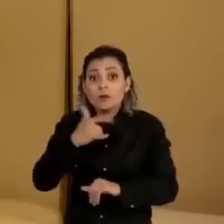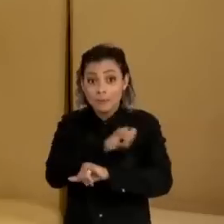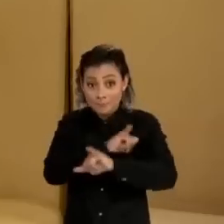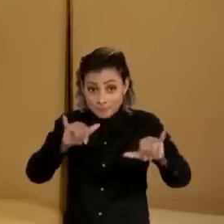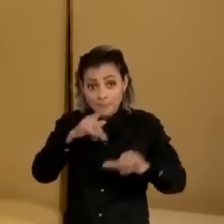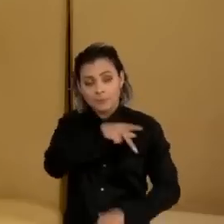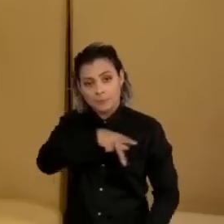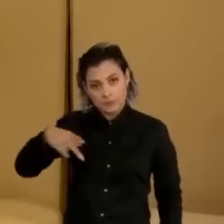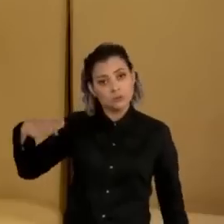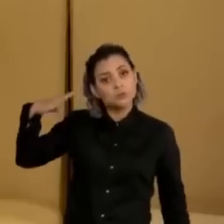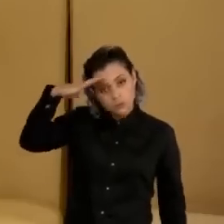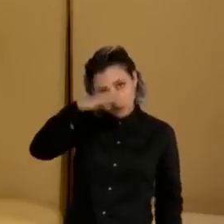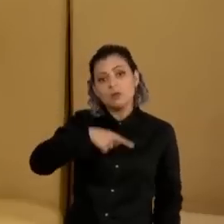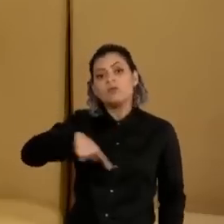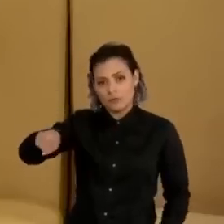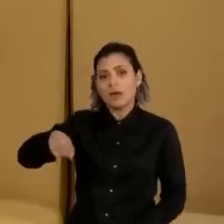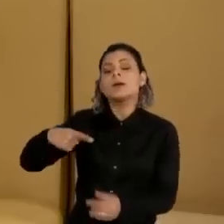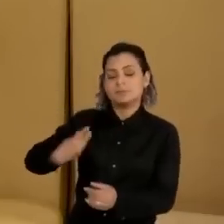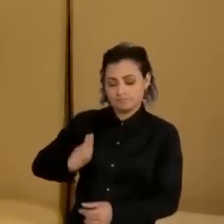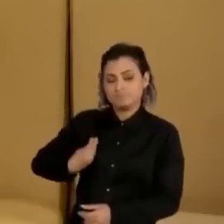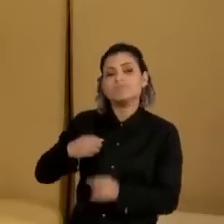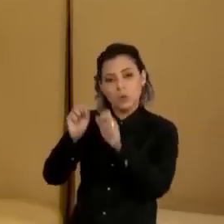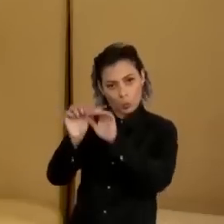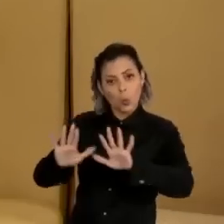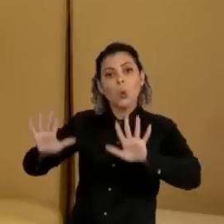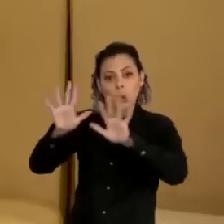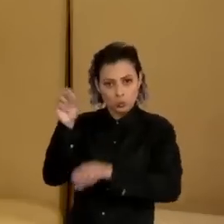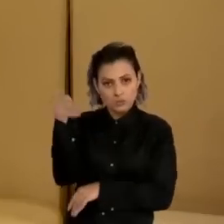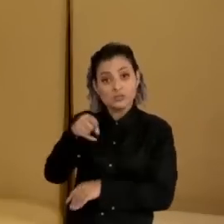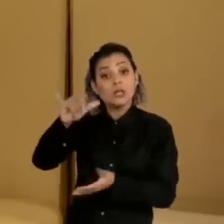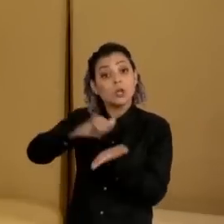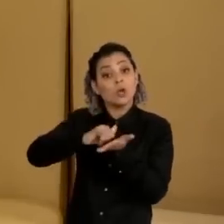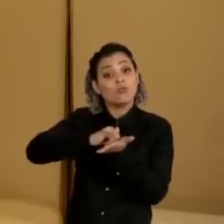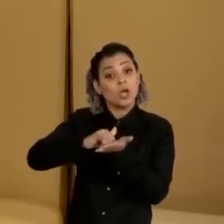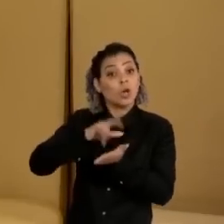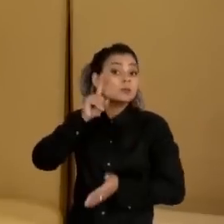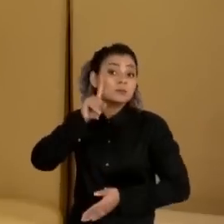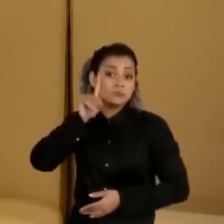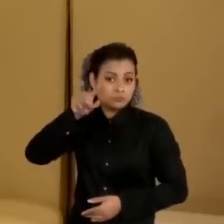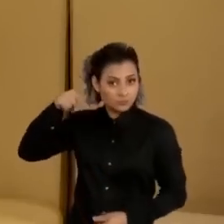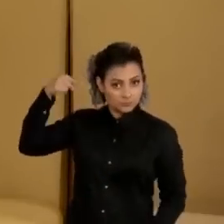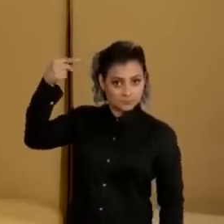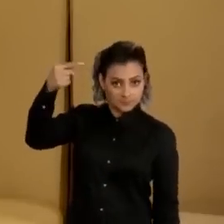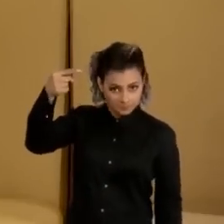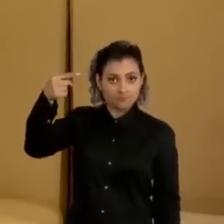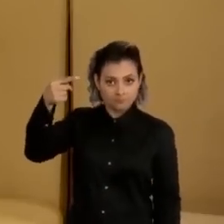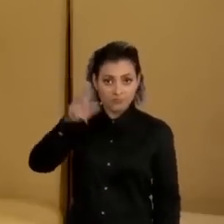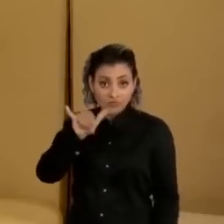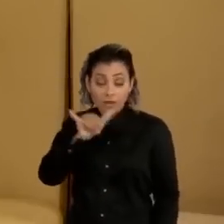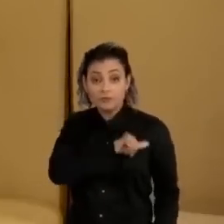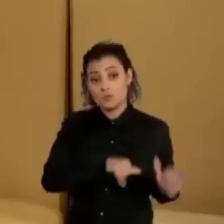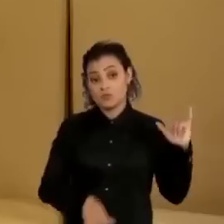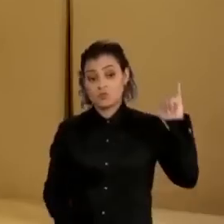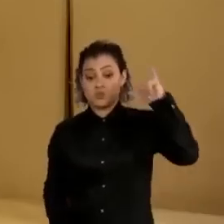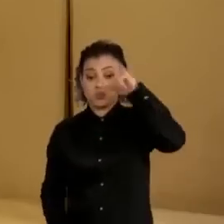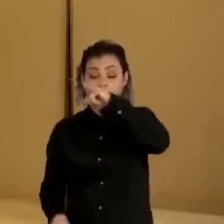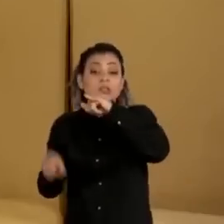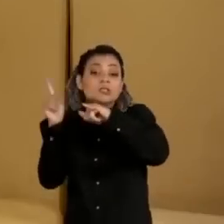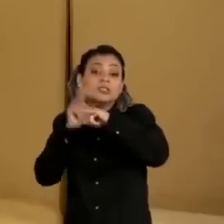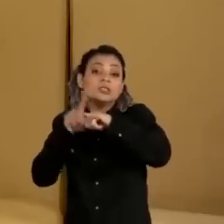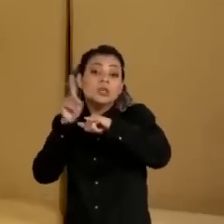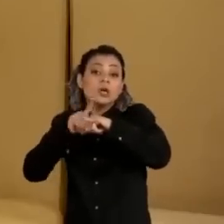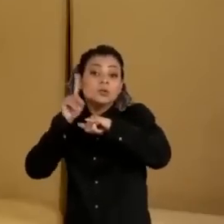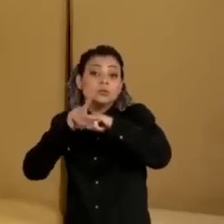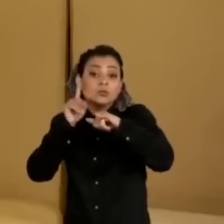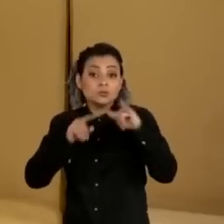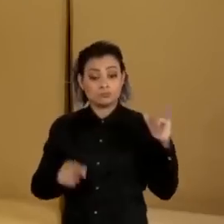Jair Bolsonaro vai participar da Assembleia da ONU, que acontece em Nova York na próxima semana. Ele deve embarcar para os Estados Unidos,